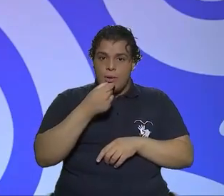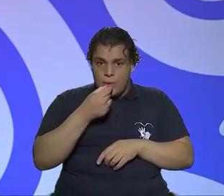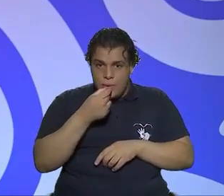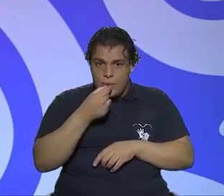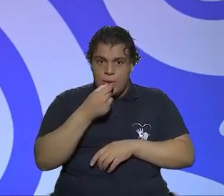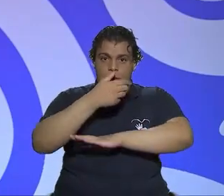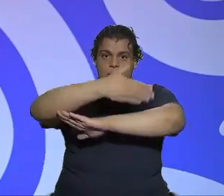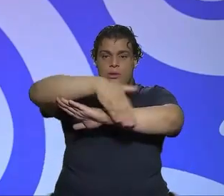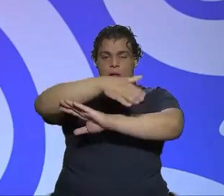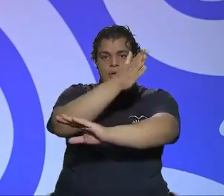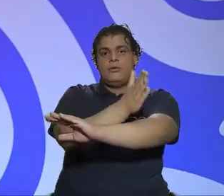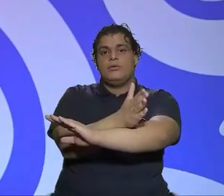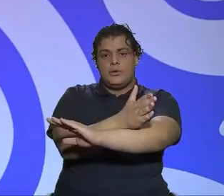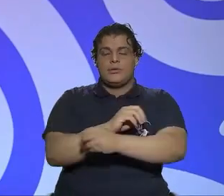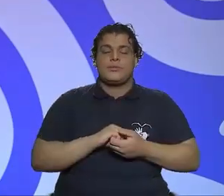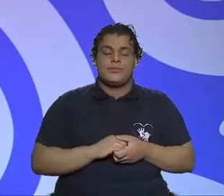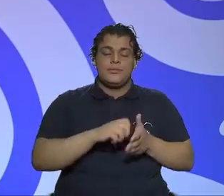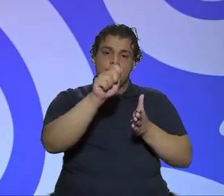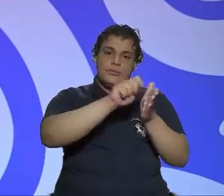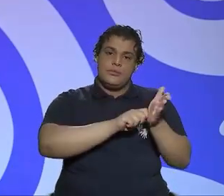Encruzilhada, de autoria